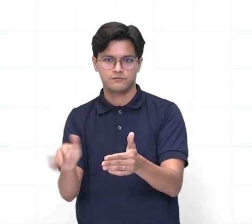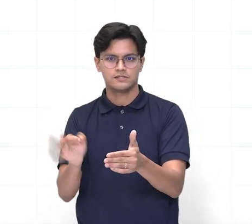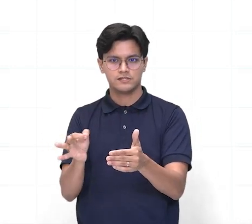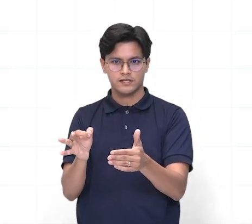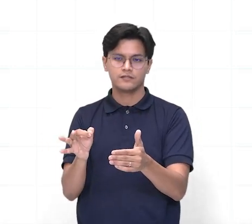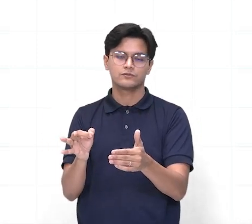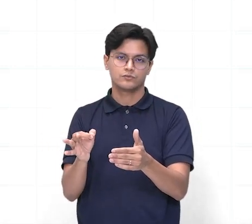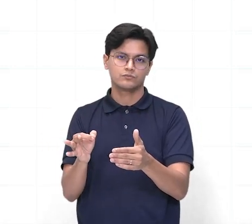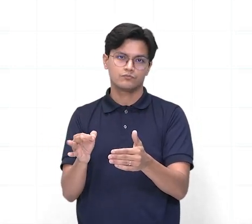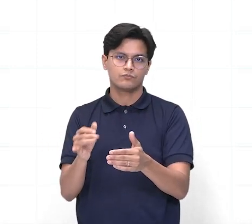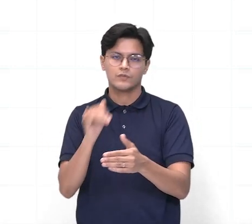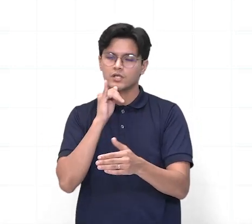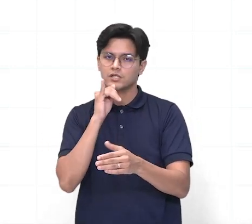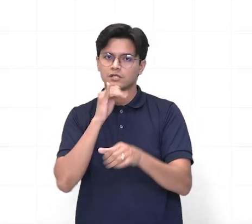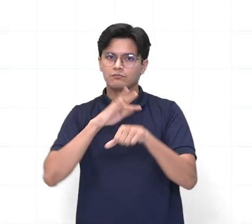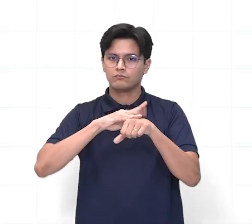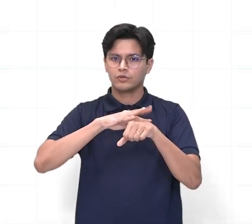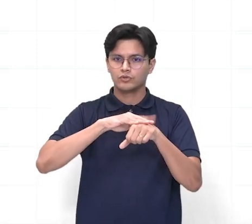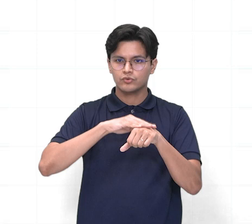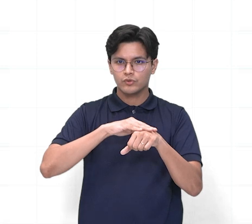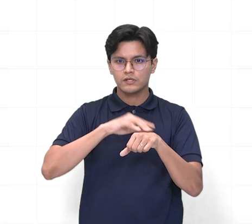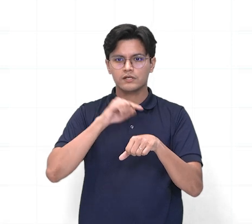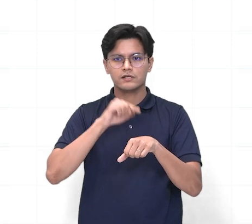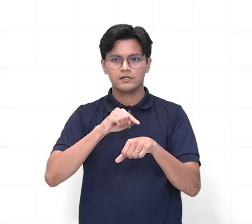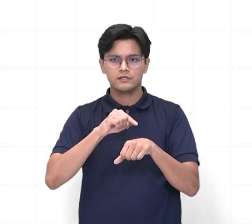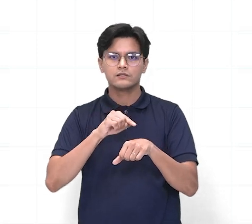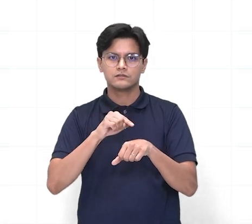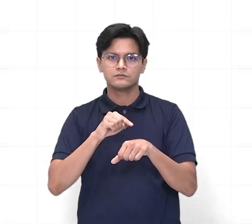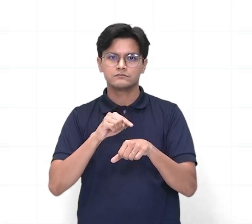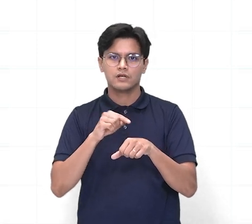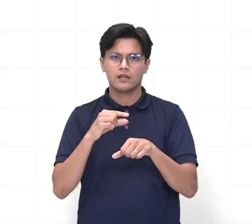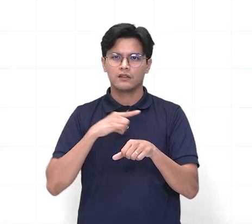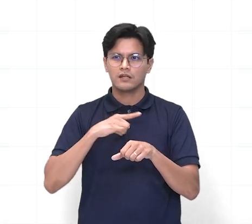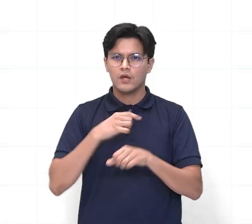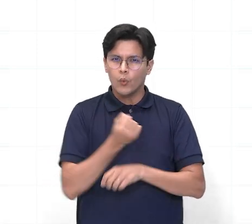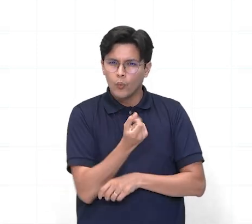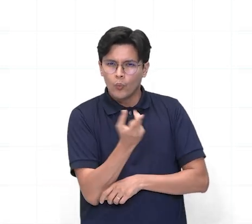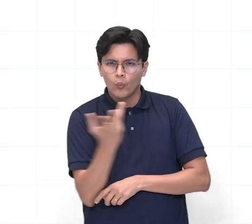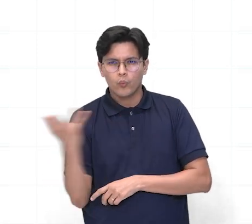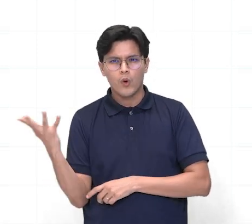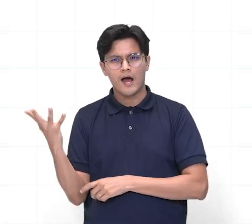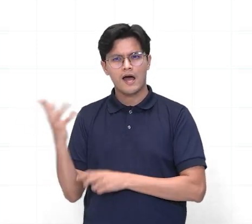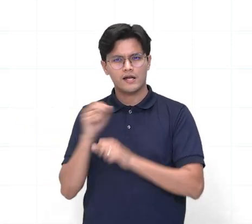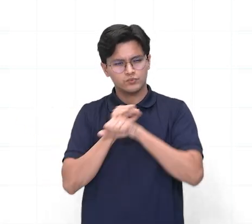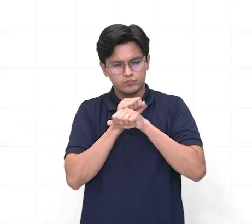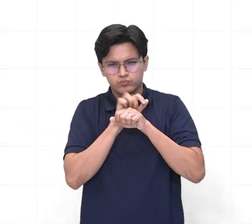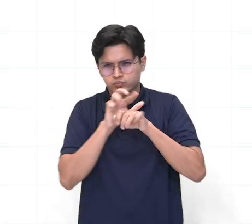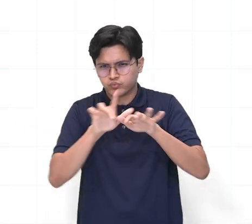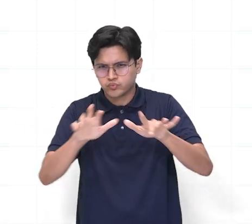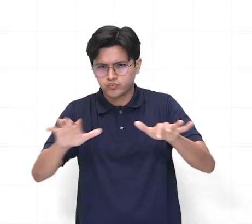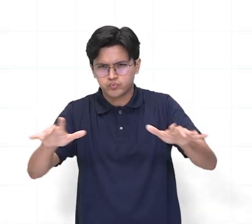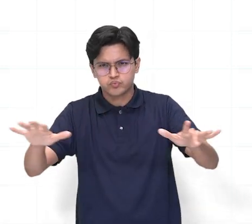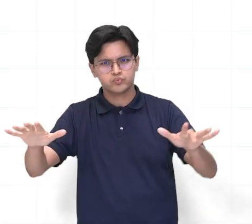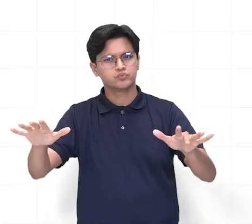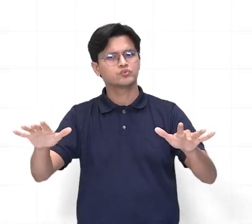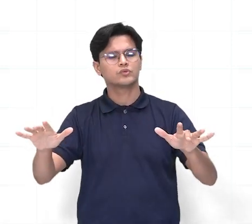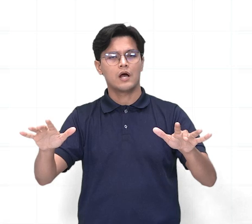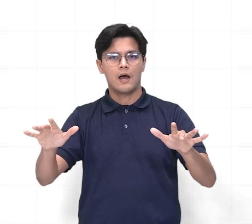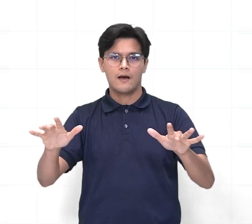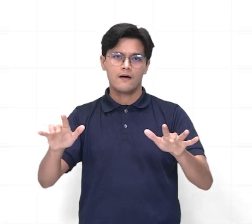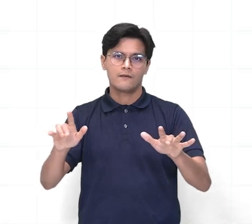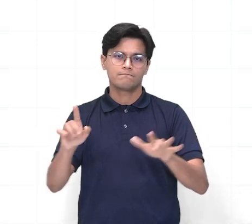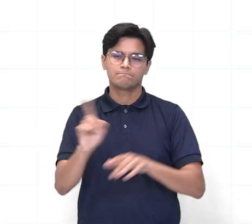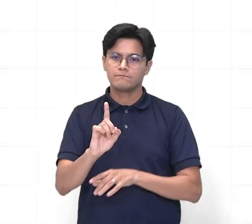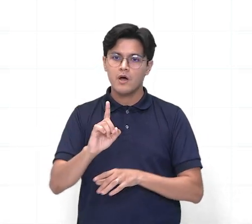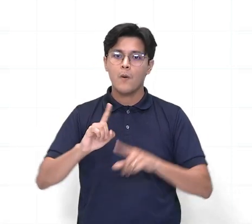que ela não chega a ter grandes números, mas ela ocorre ali